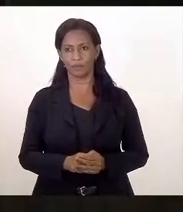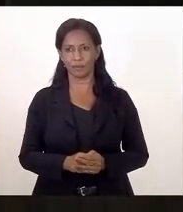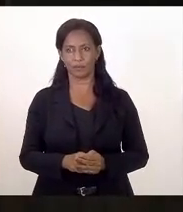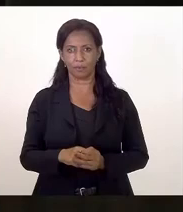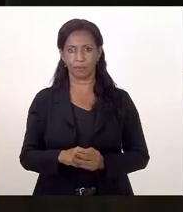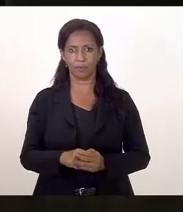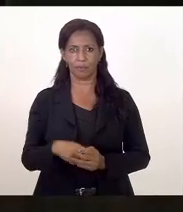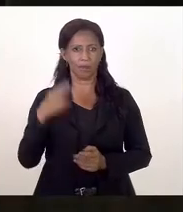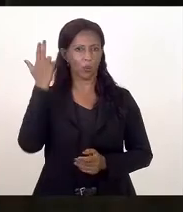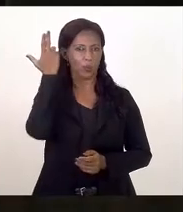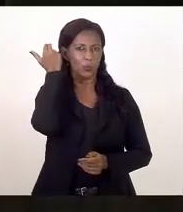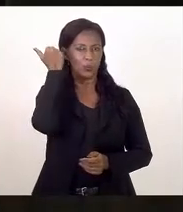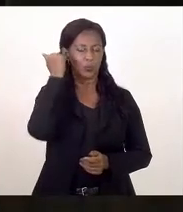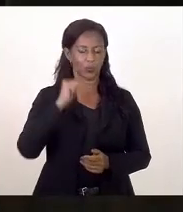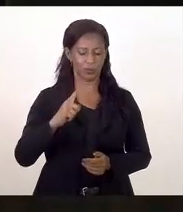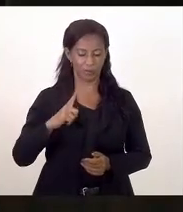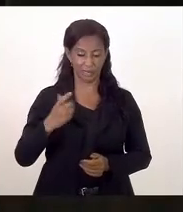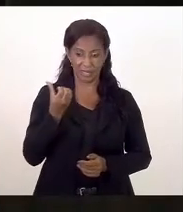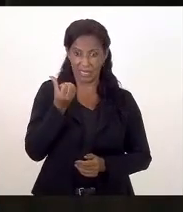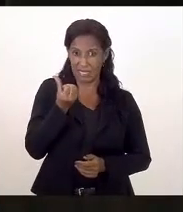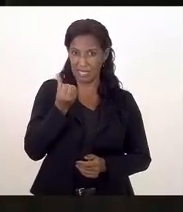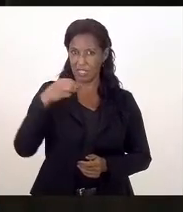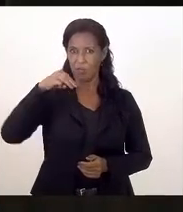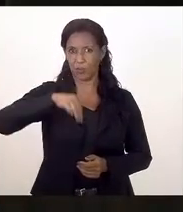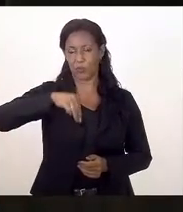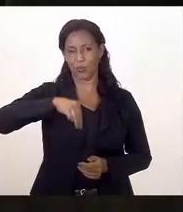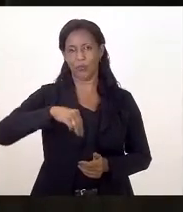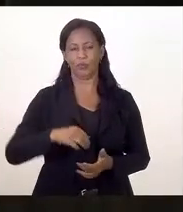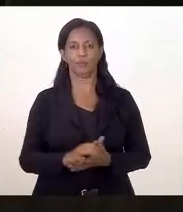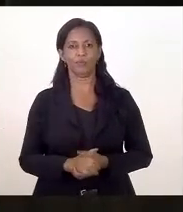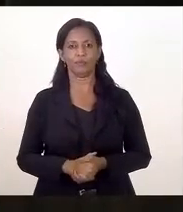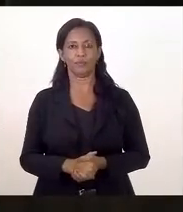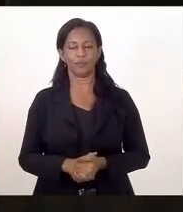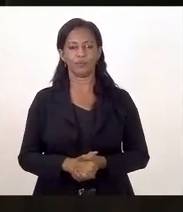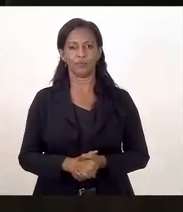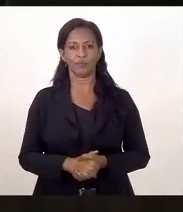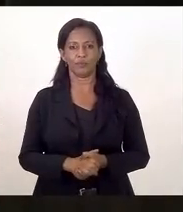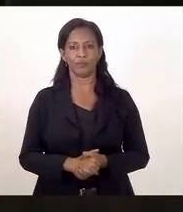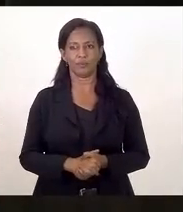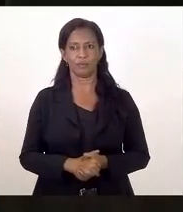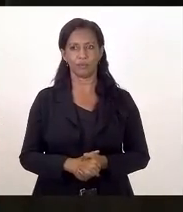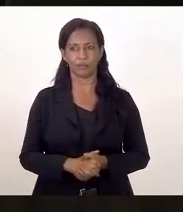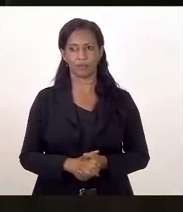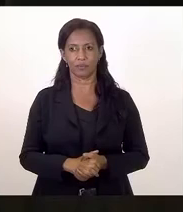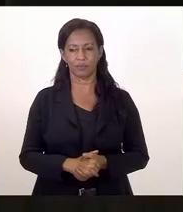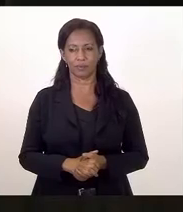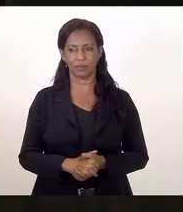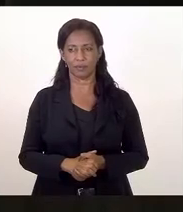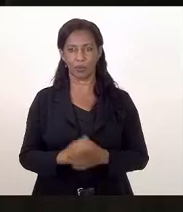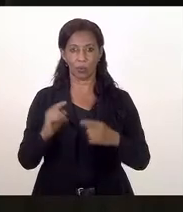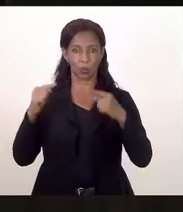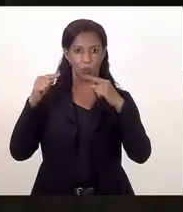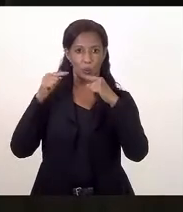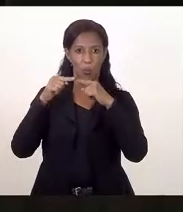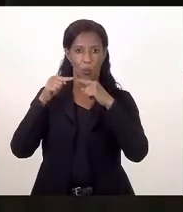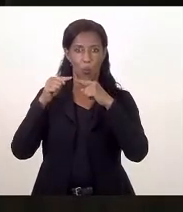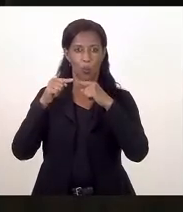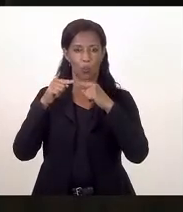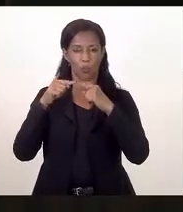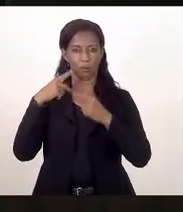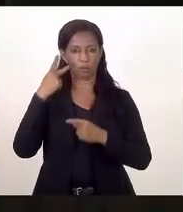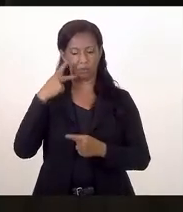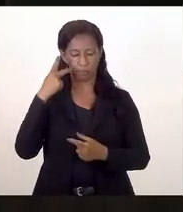deputado Elio Marcoelho. Vossa Excelência dispõe de seis minutos no tempo aqui consolidado, combinado com o Parlamento.